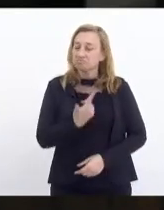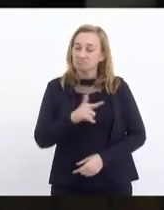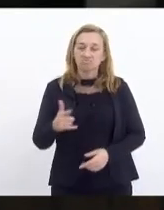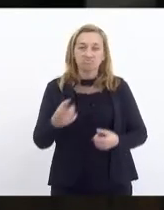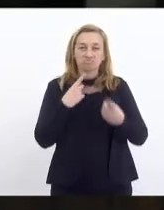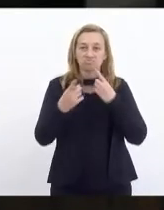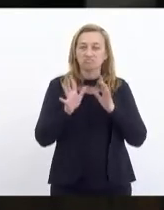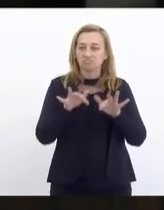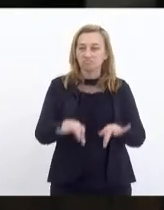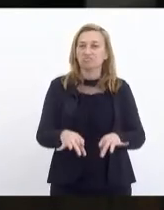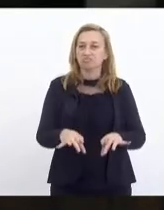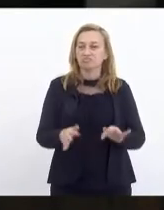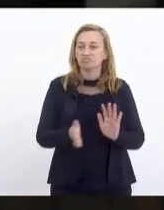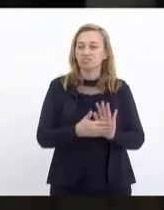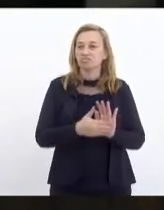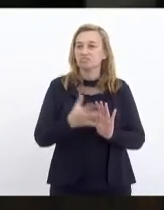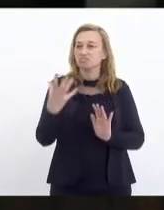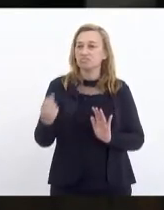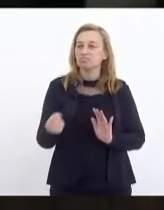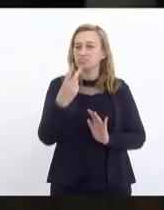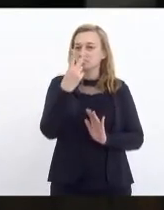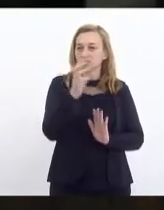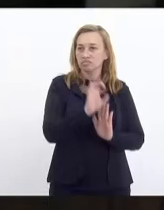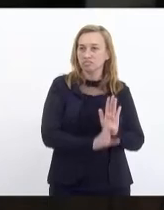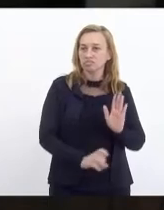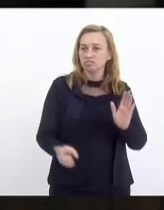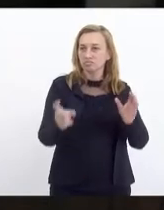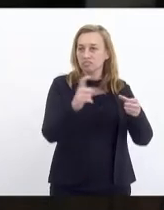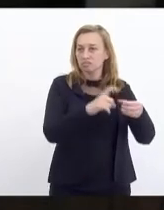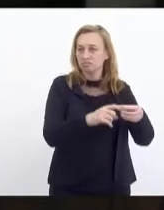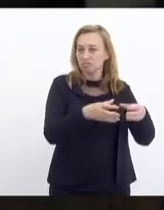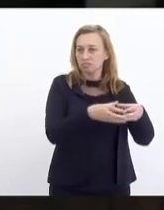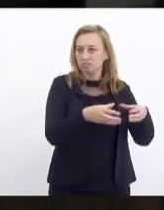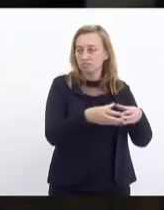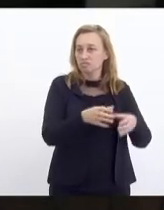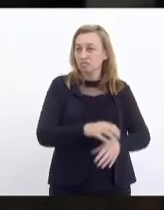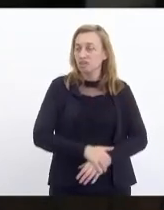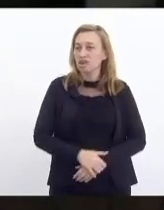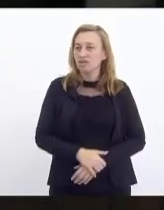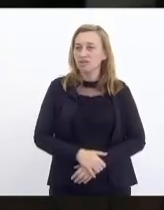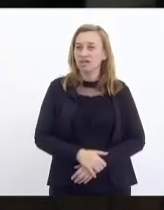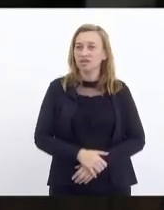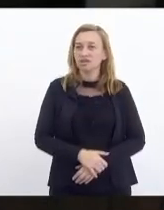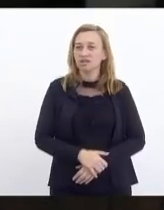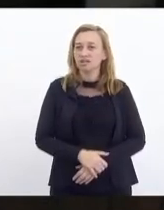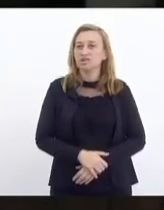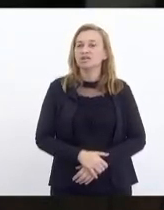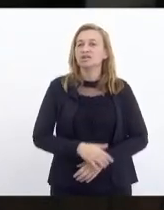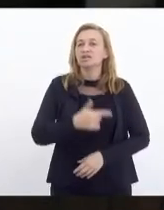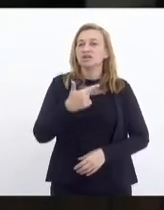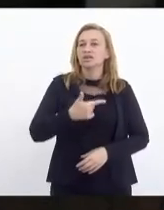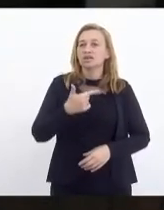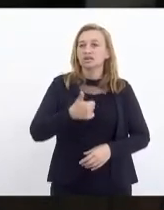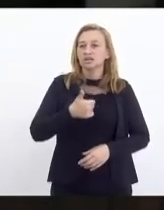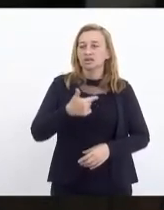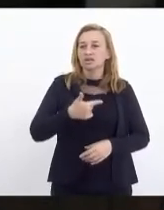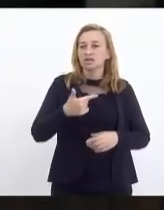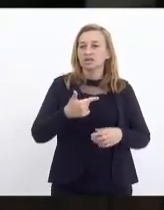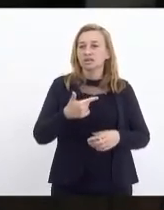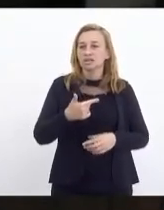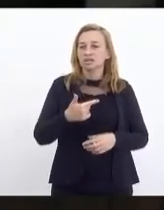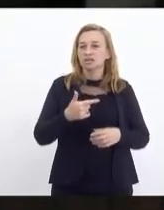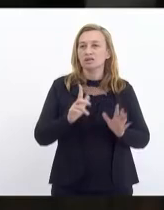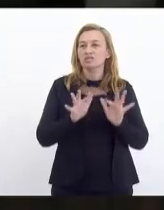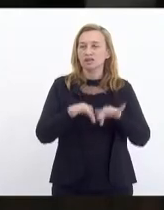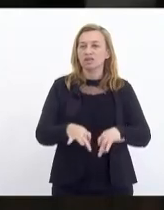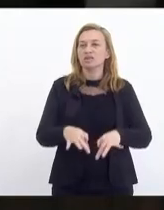queira discutir, encerra a discussão. A presente proposta recebeu 2 emendas e retorna às comissões. Nada mais a tratar na primeira sessão extraordinária do dia. Presidência, antes de